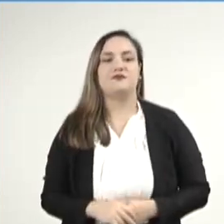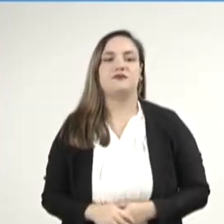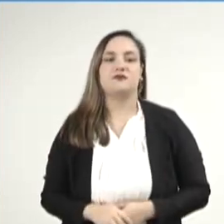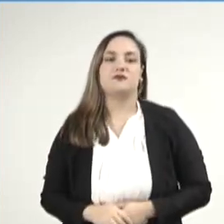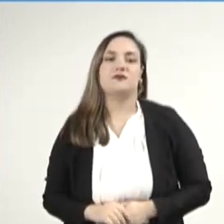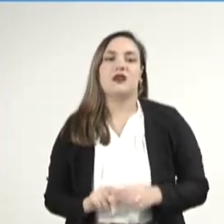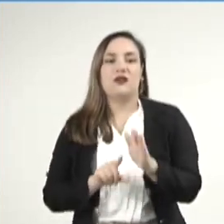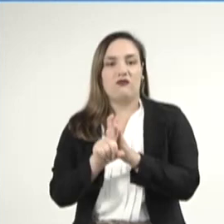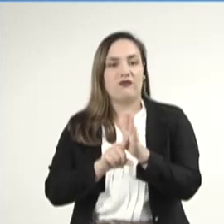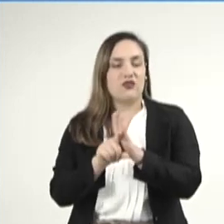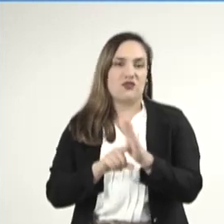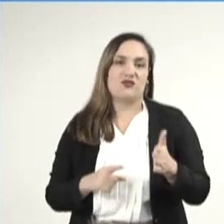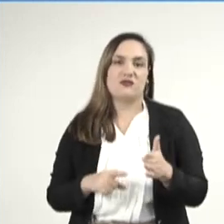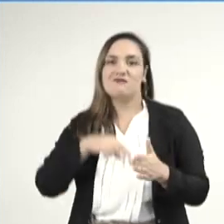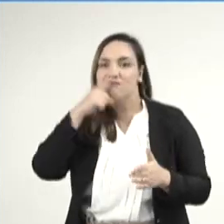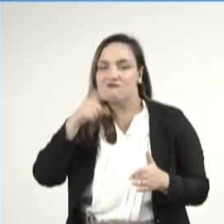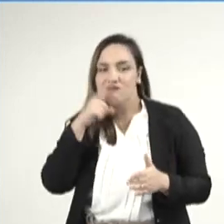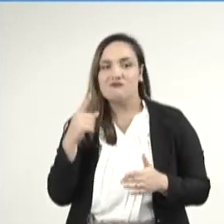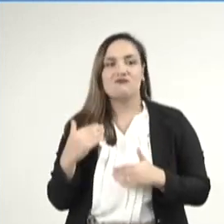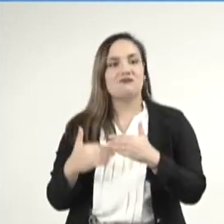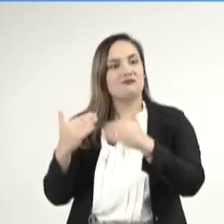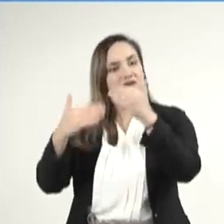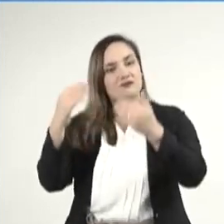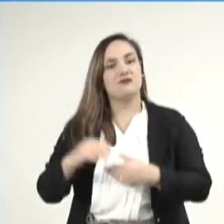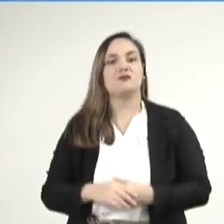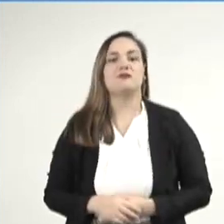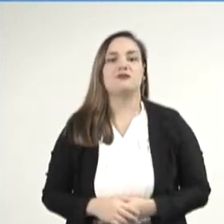a investigação não andava. Então,